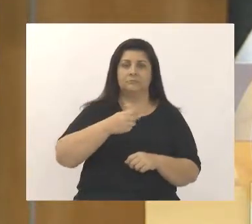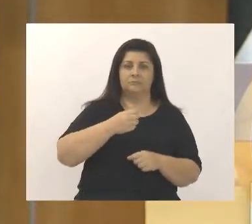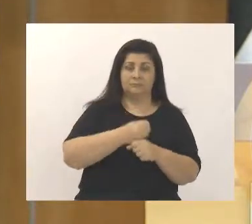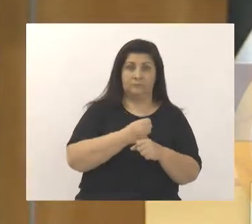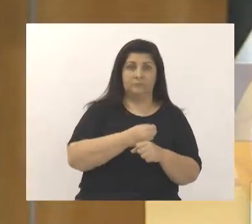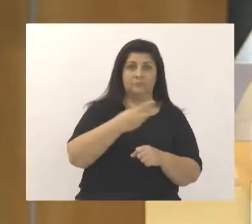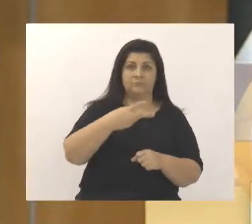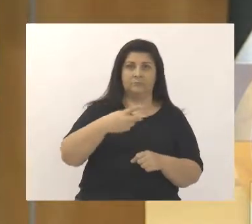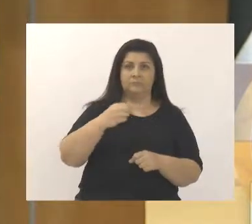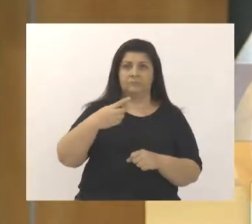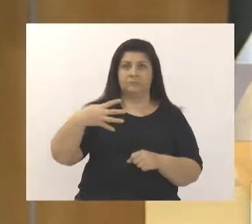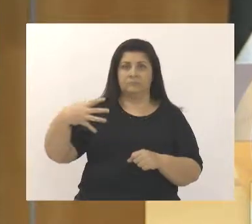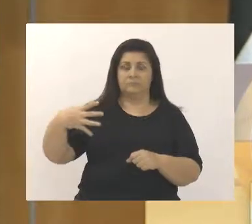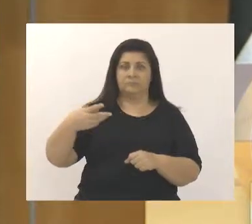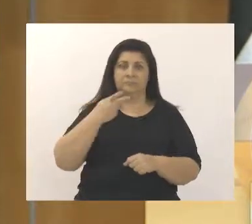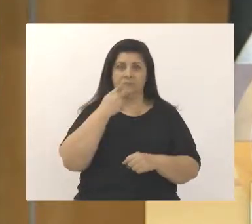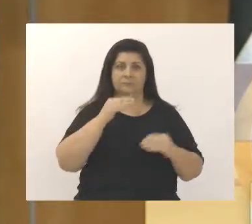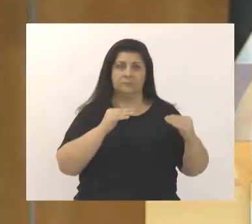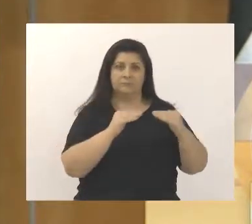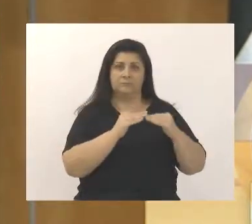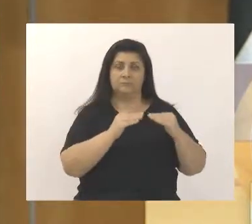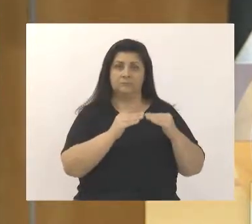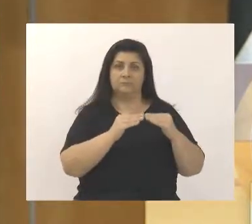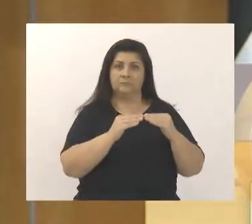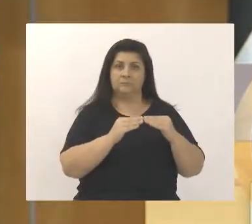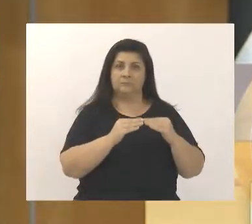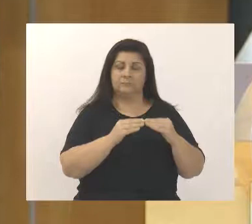mostrou favorável